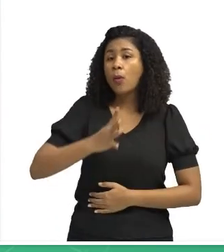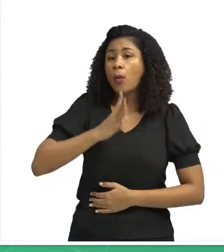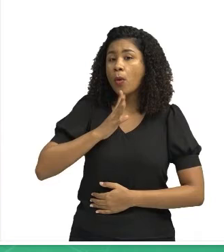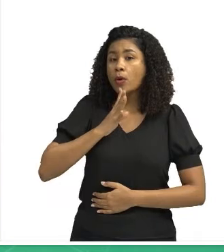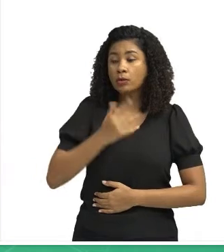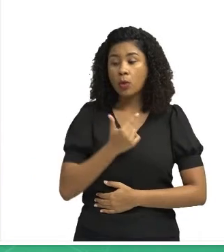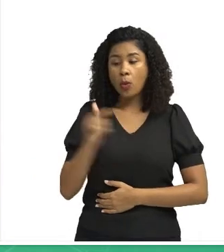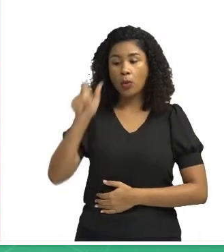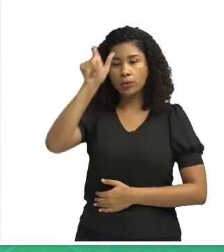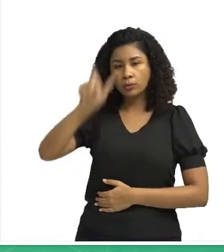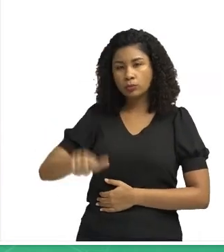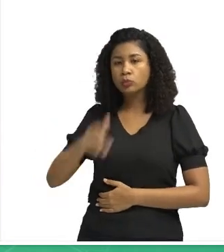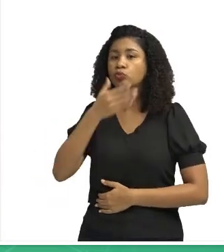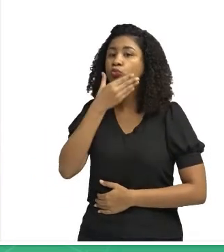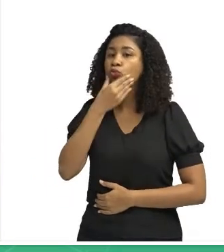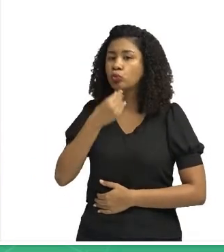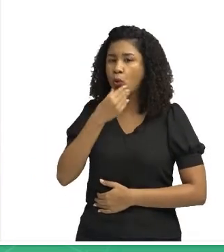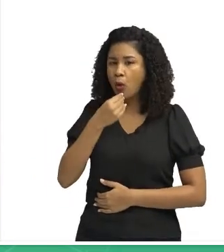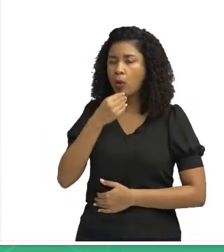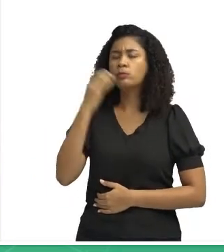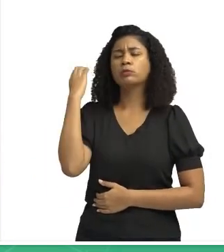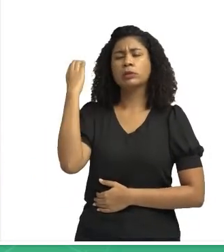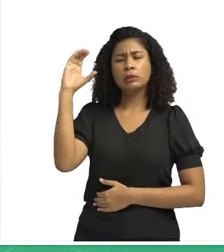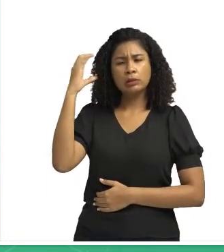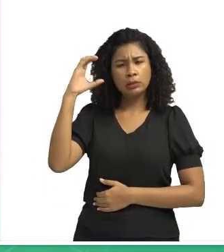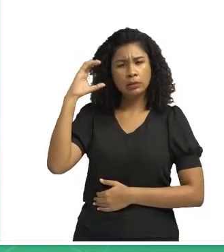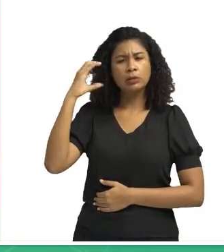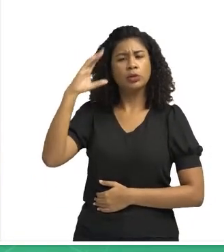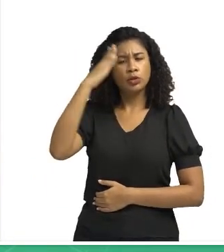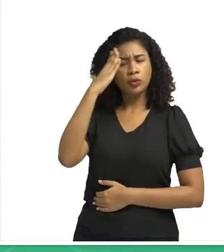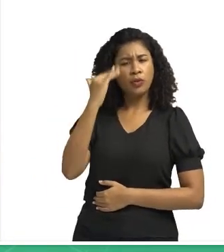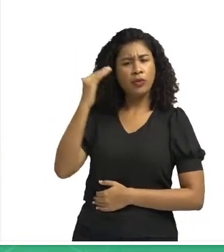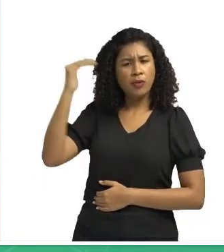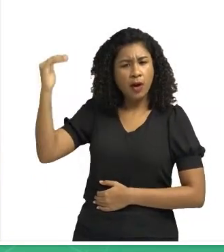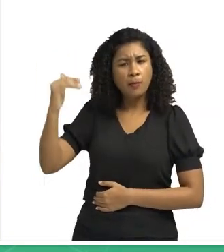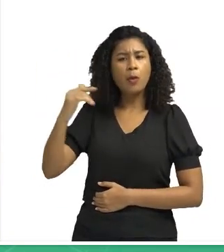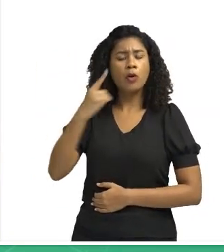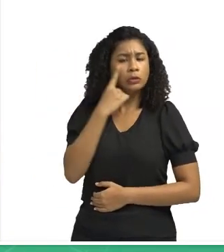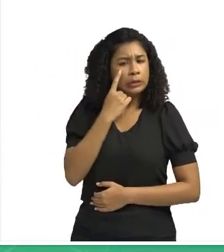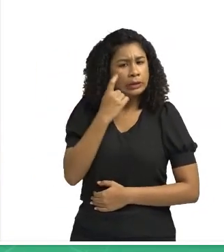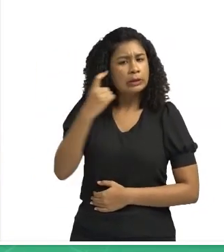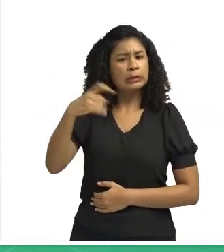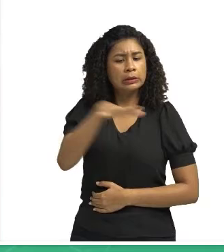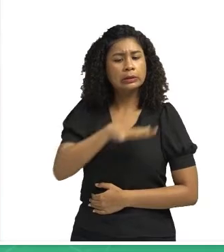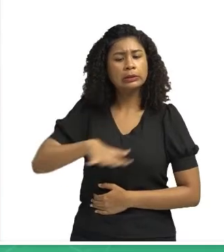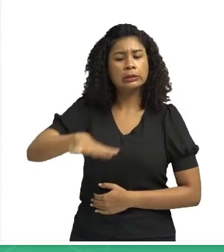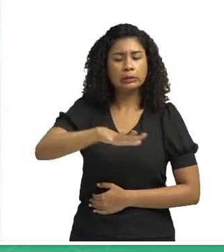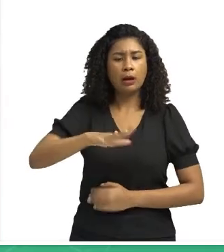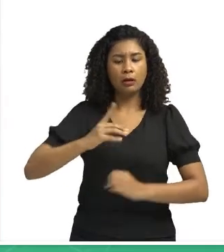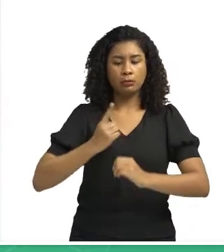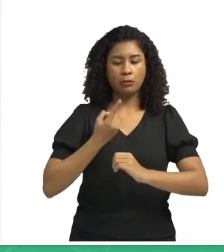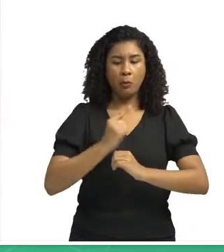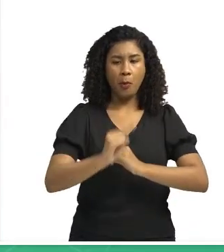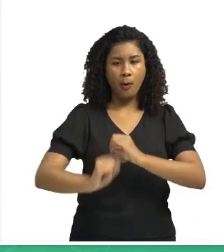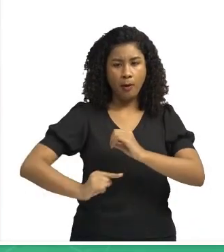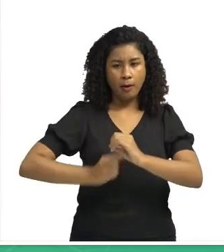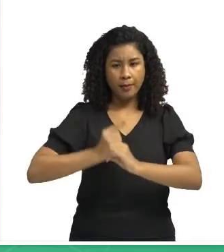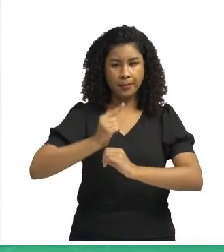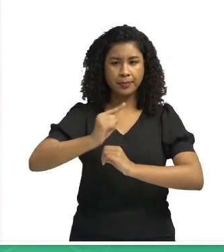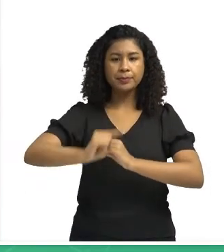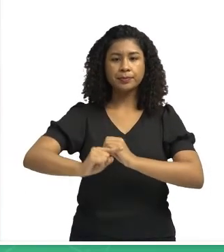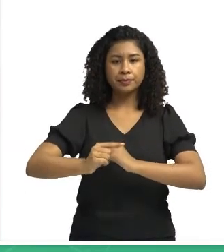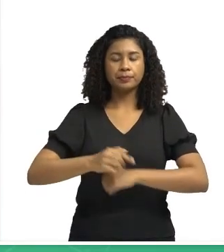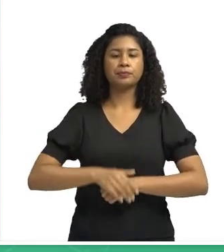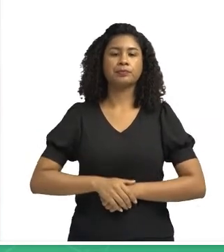outro cientista que também se interessou, né, pelo esse mundo dos átomos, tá? Foi